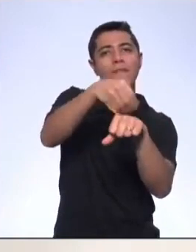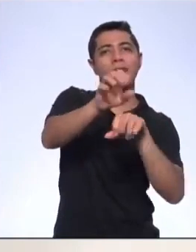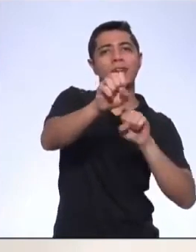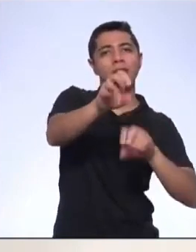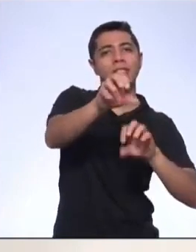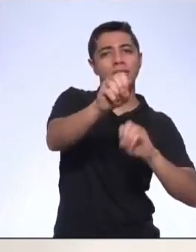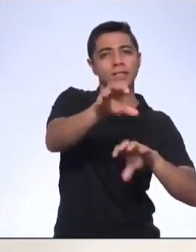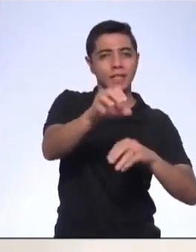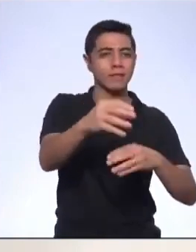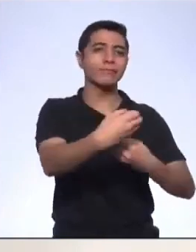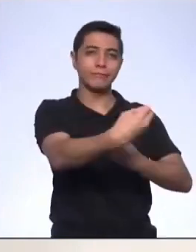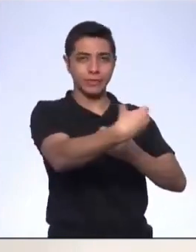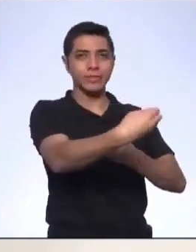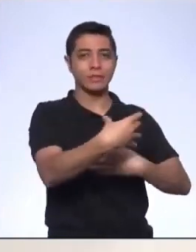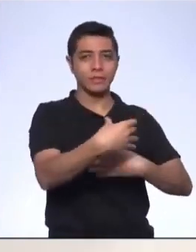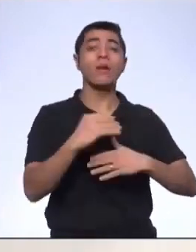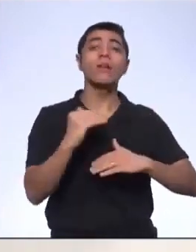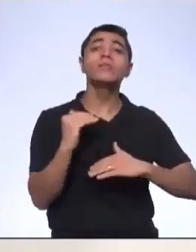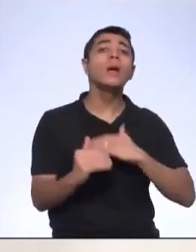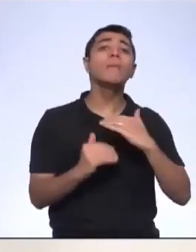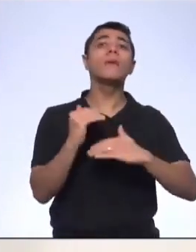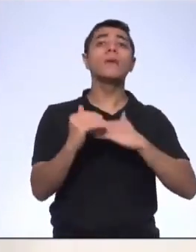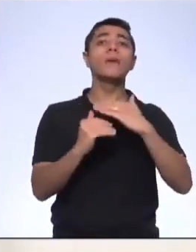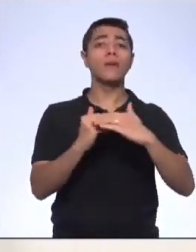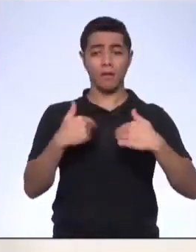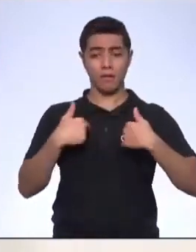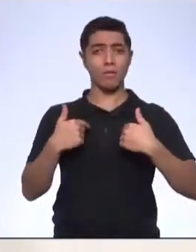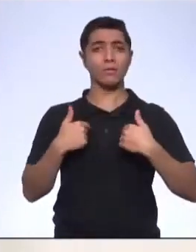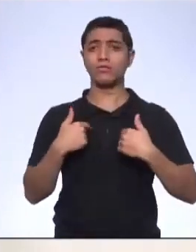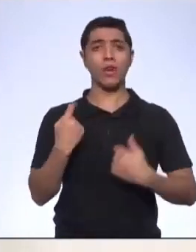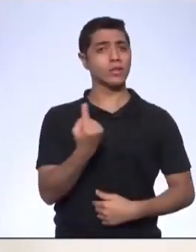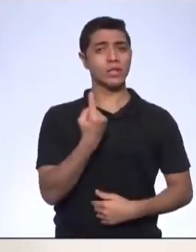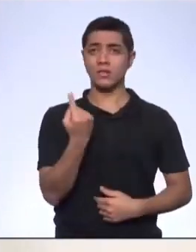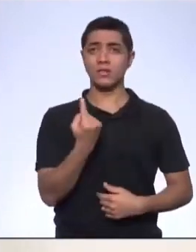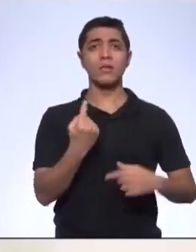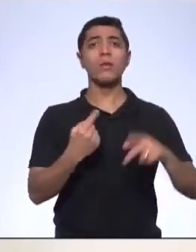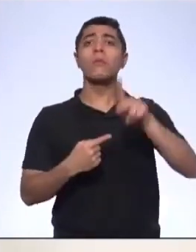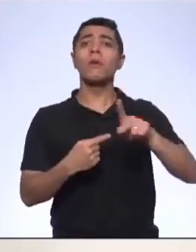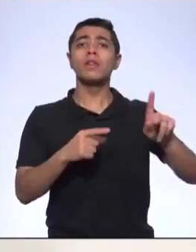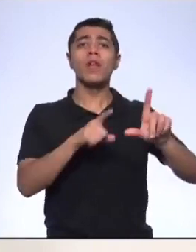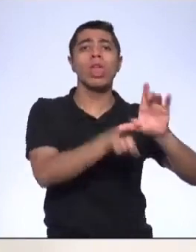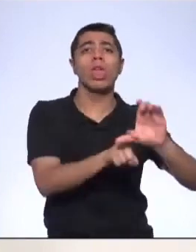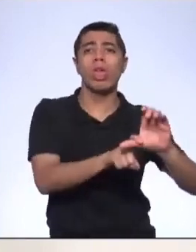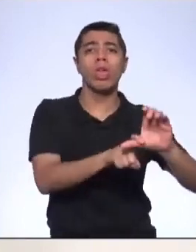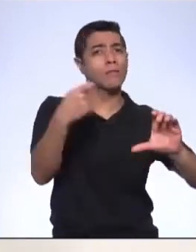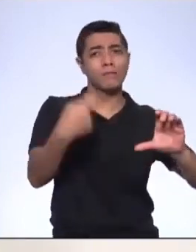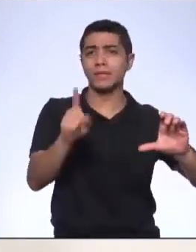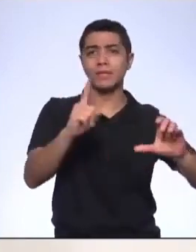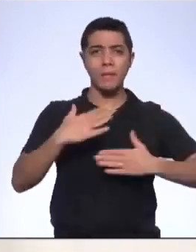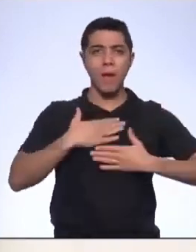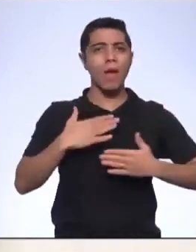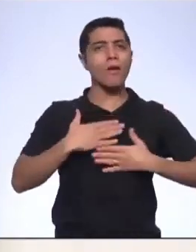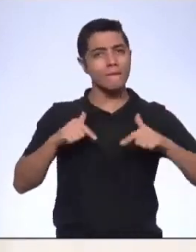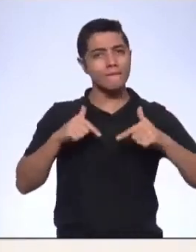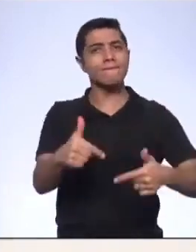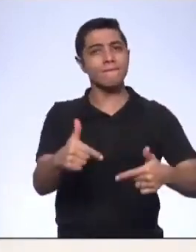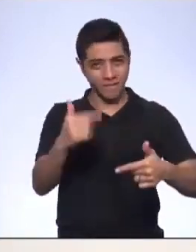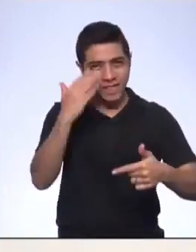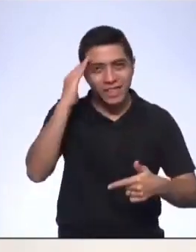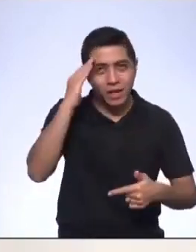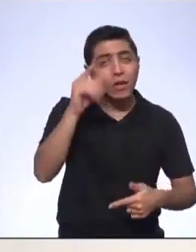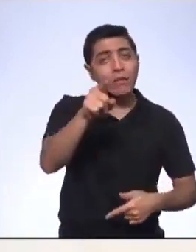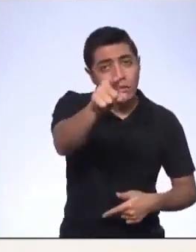você vai fazer isso sozinho. Esse tipo de independência e protagonismo que a gente precisa de vocês, garotada. É isso aí, meu. E para isso a gente tem que aprender a ler.